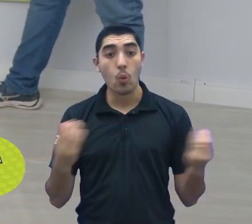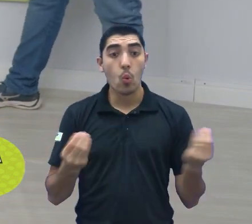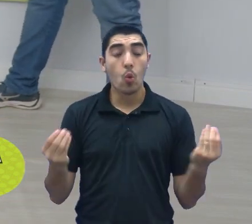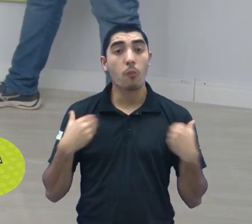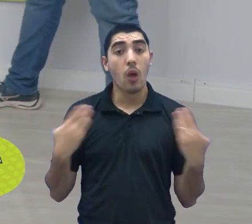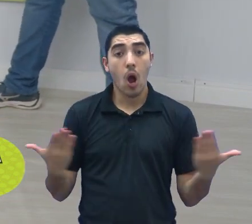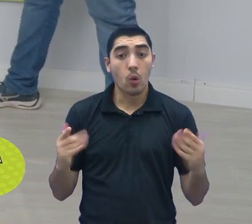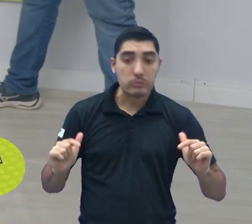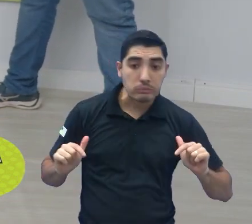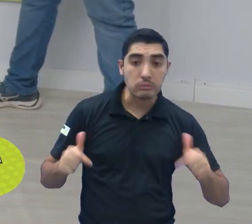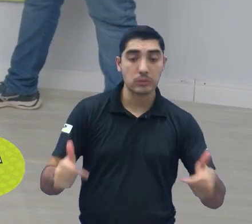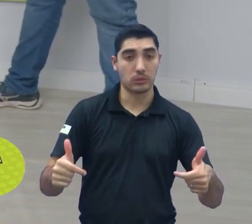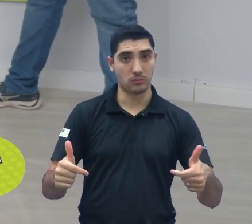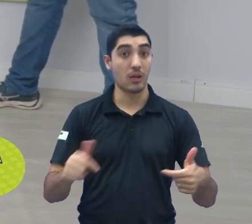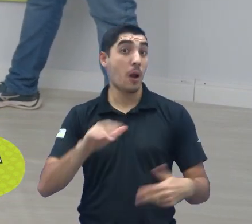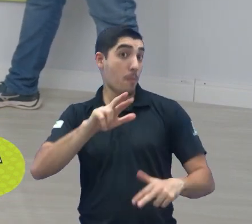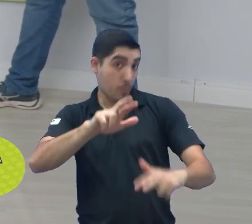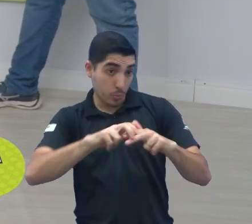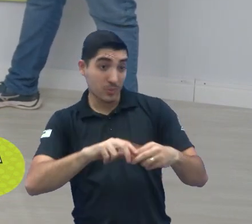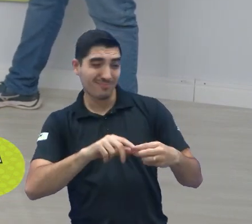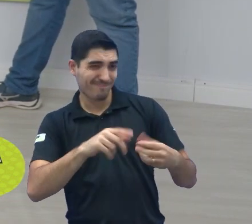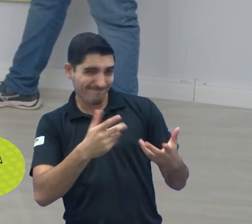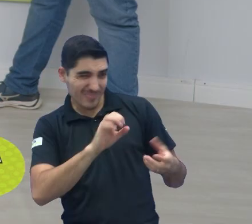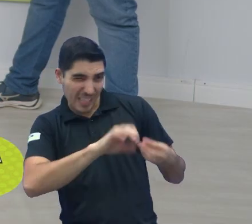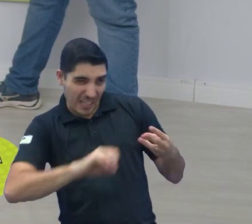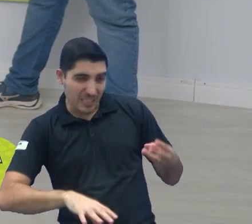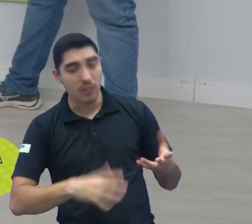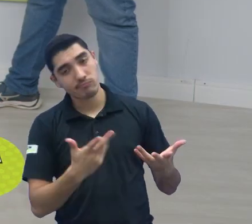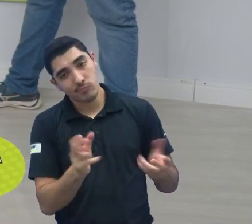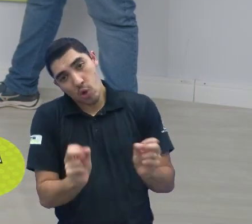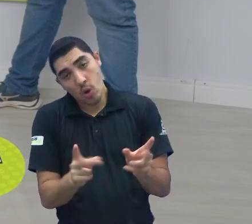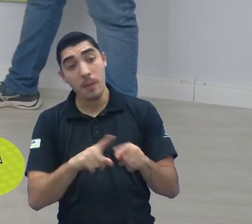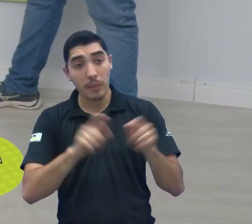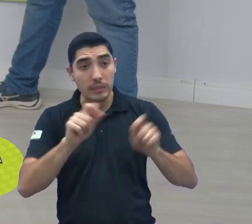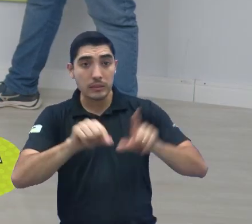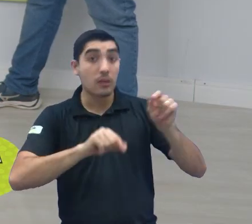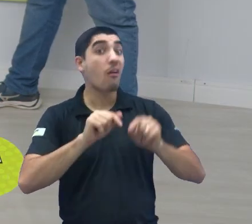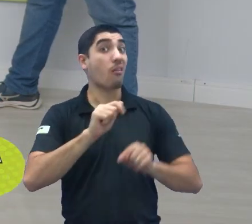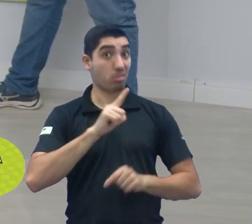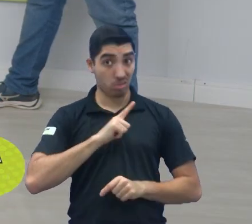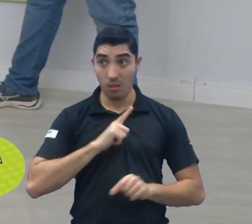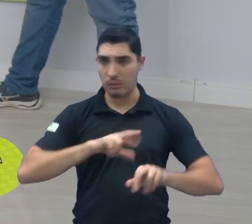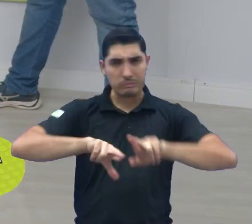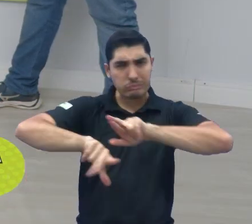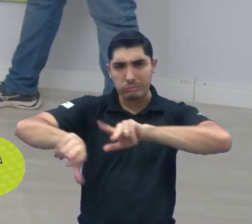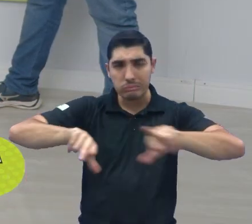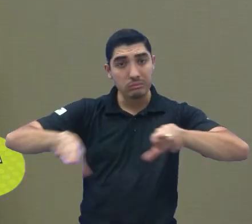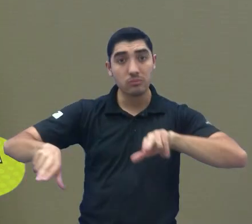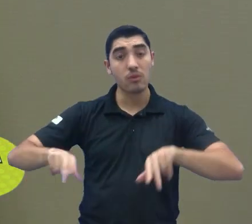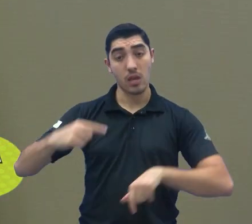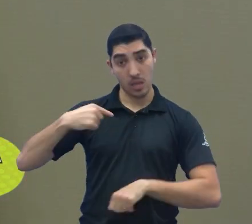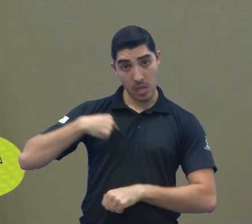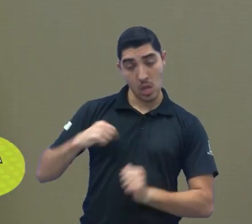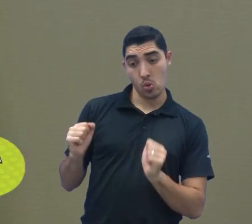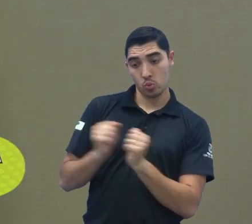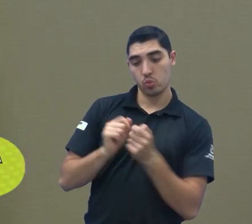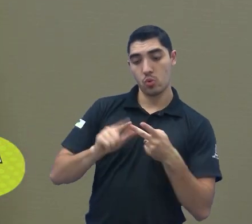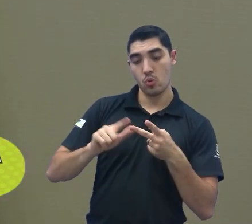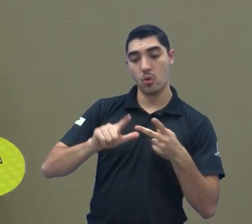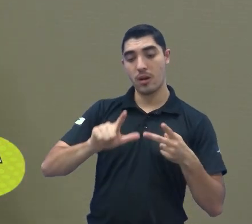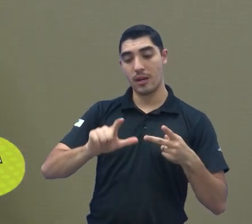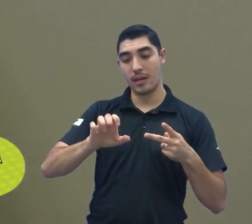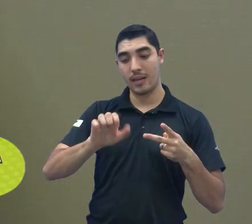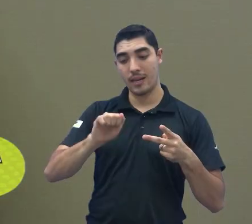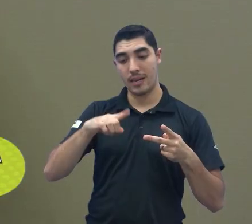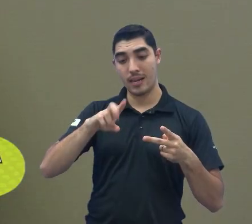mais mercado em relação a isso. Então, assim, o mercado está extremamente quente, está diferente. Eu e o Leandro, eu falo que a gente não teve muito final de ano, porque